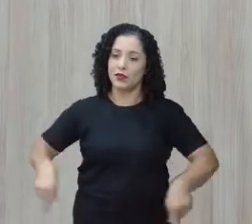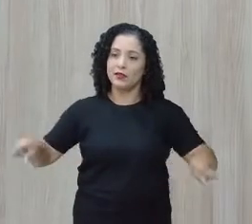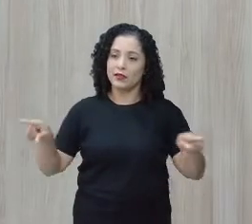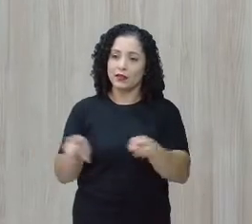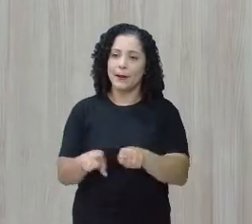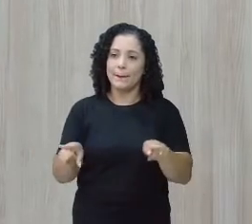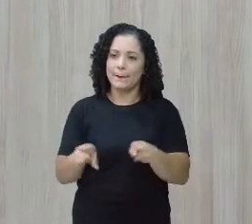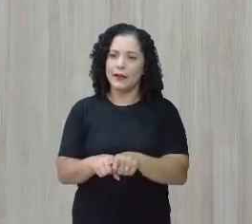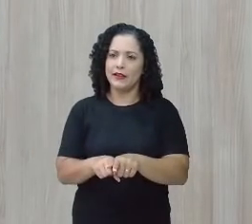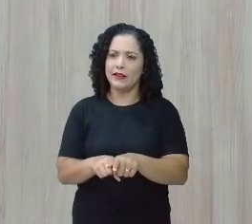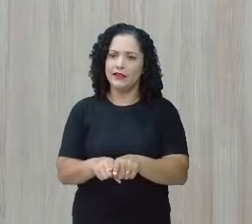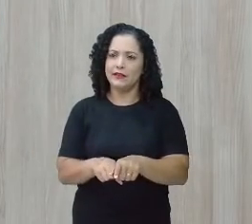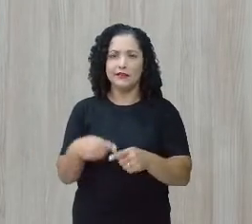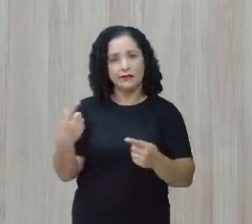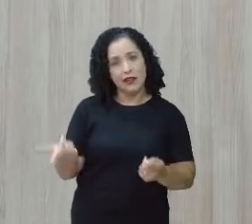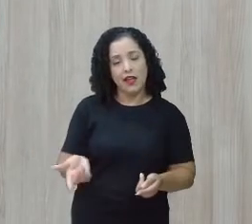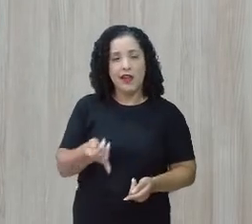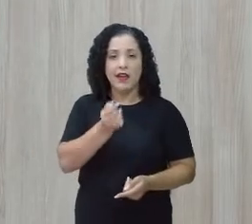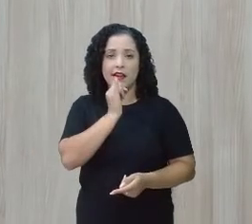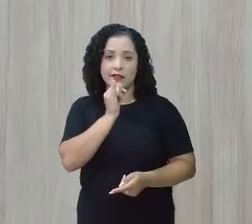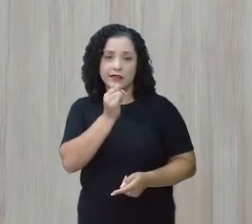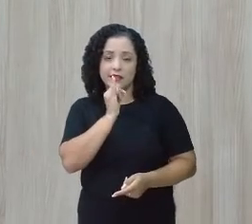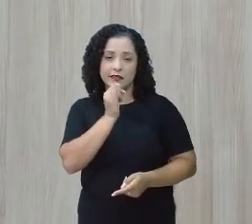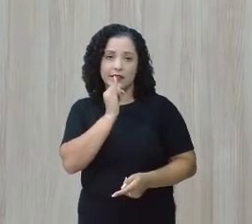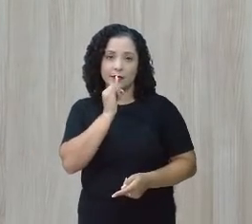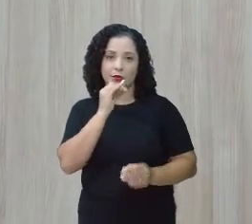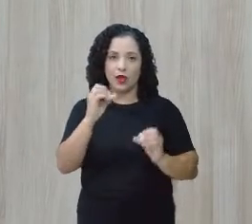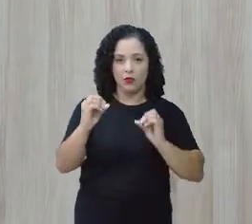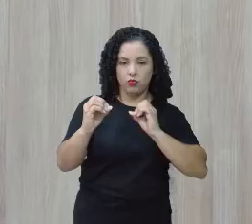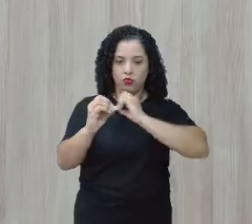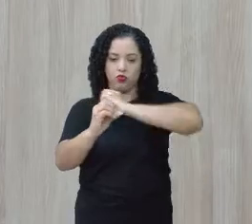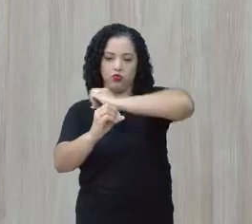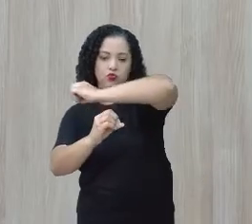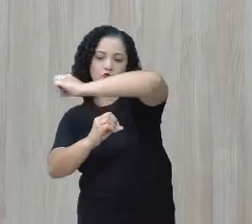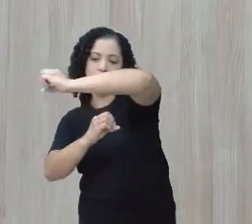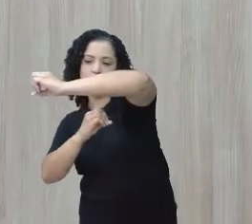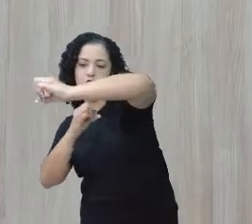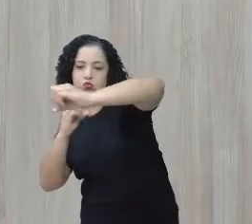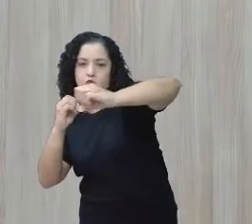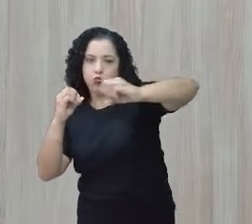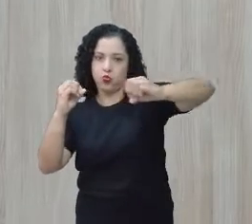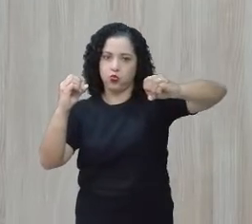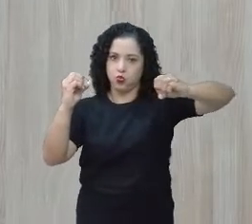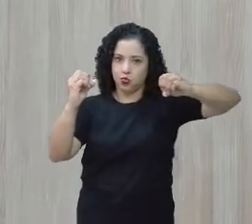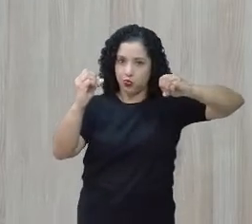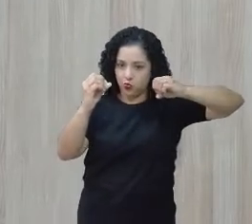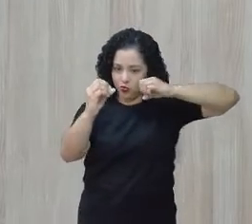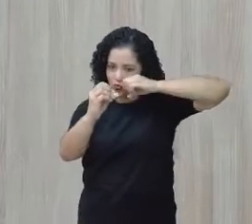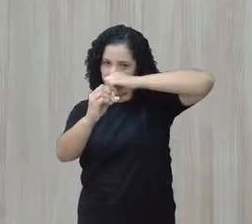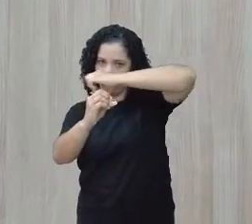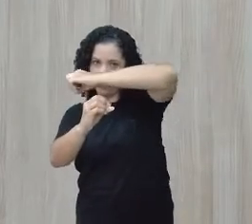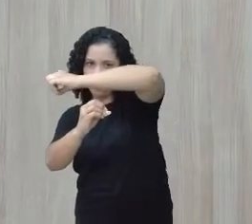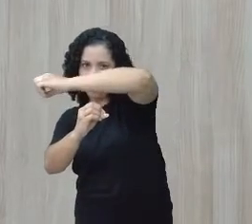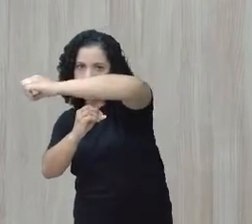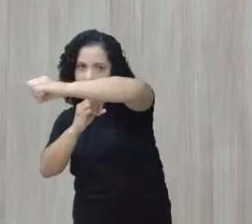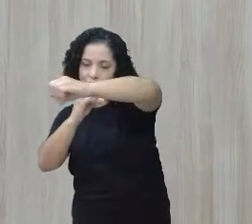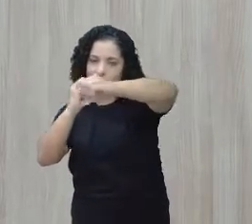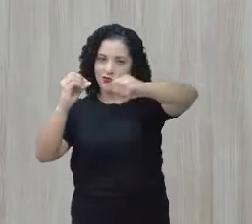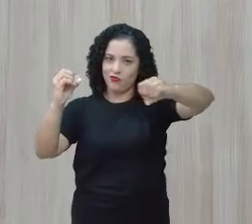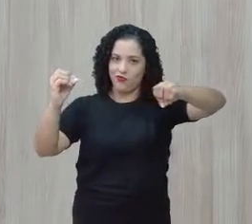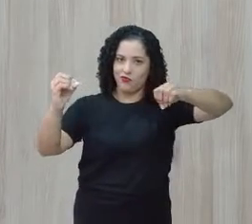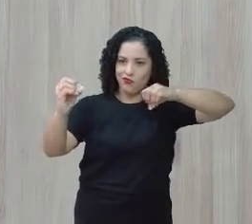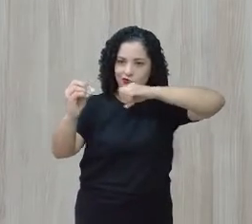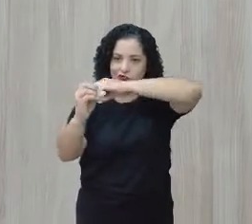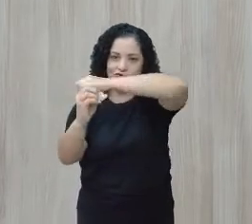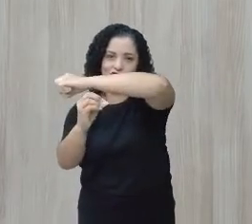de ser elíptico, como é o caso dos planetas aí, e no caso do satélite, no caso da